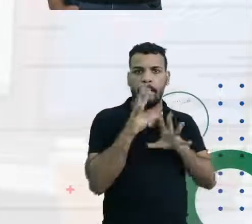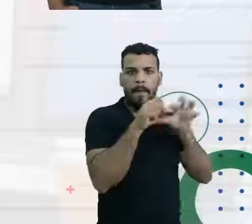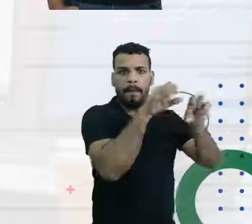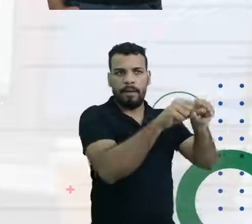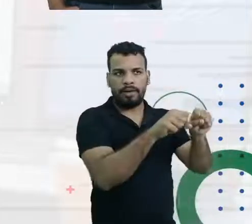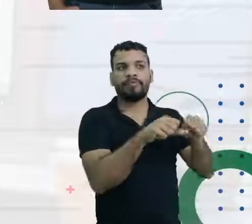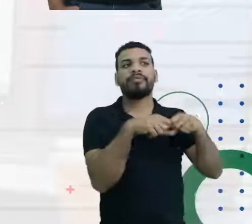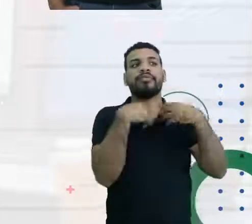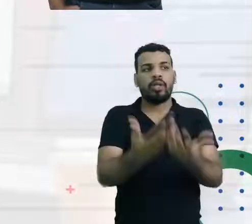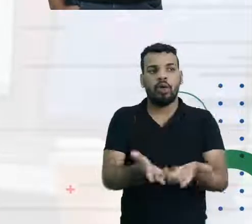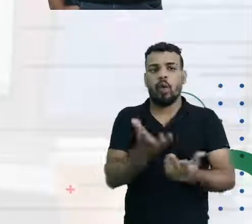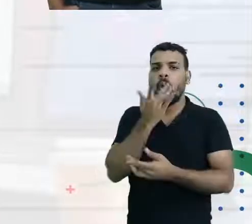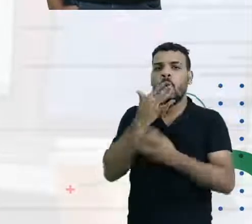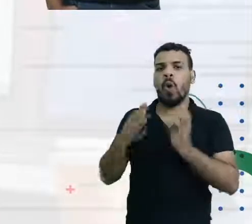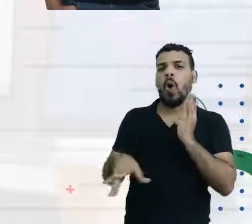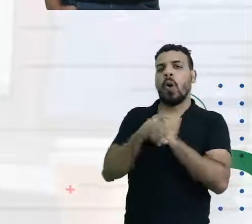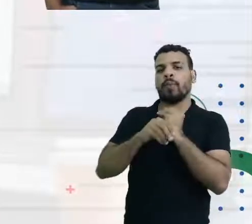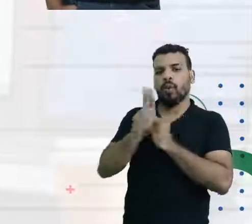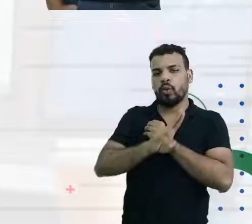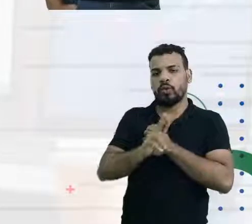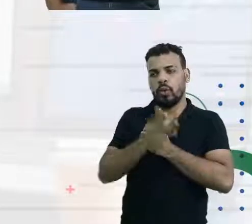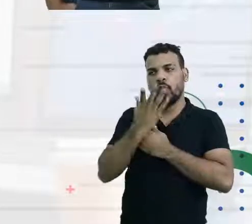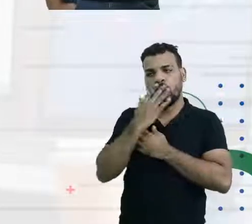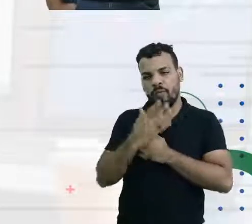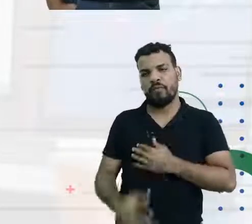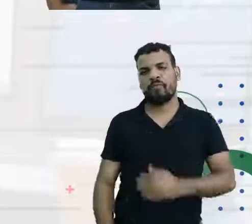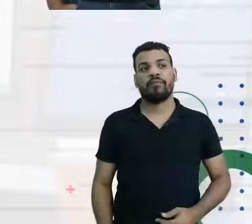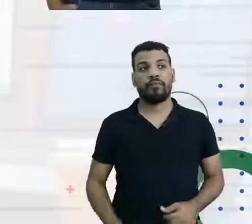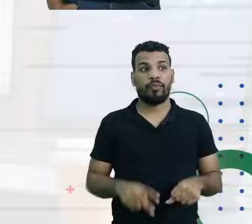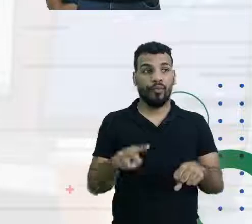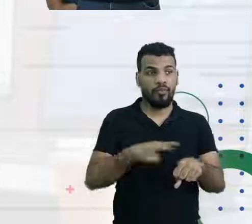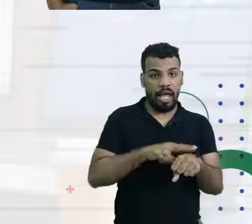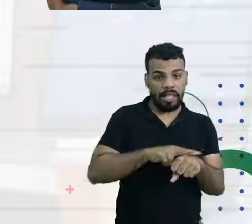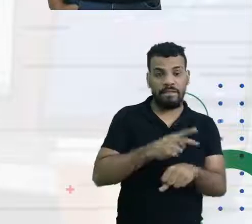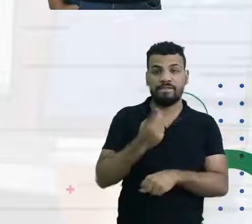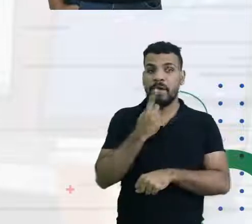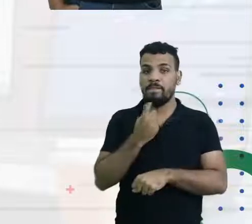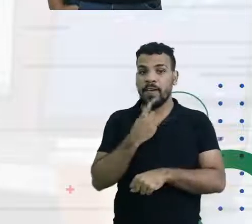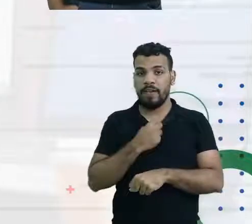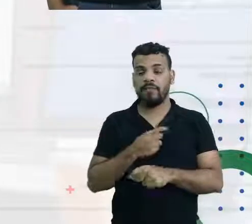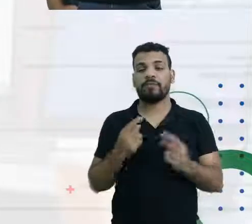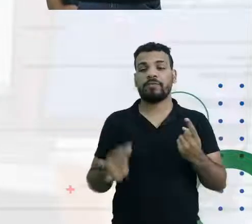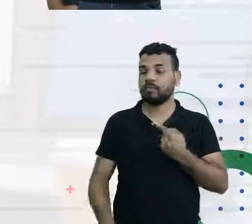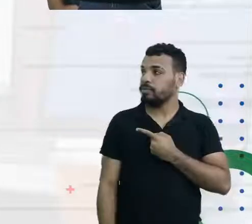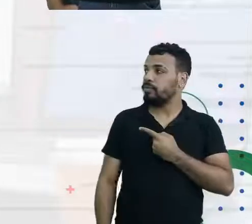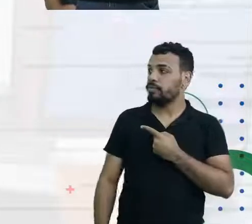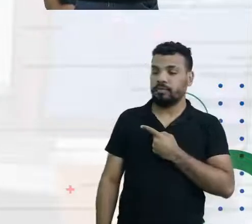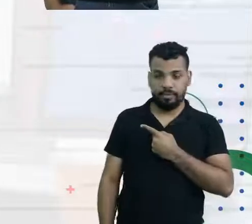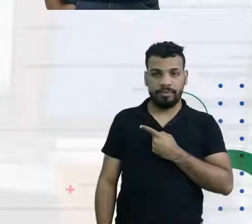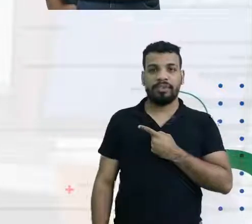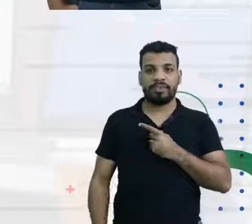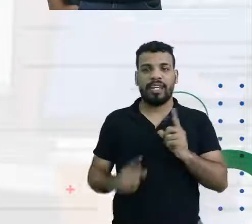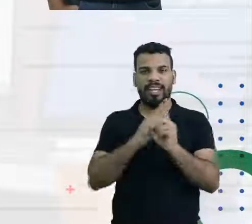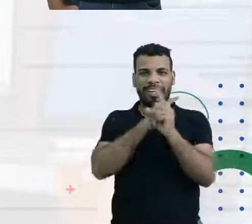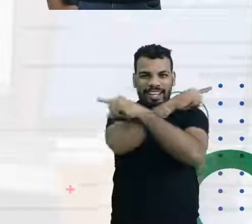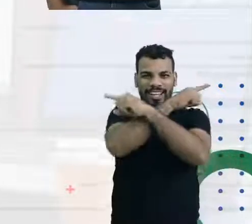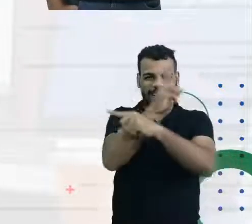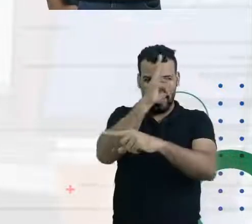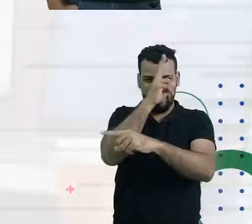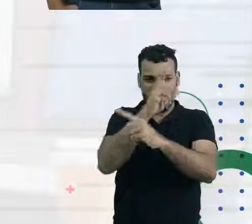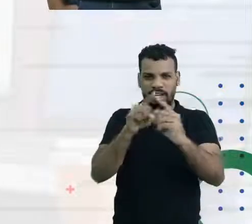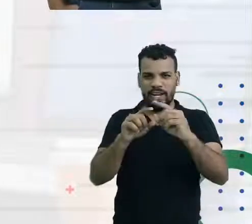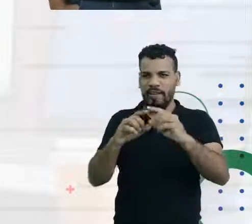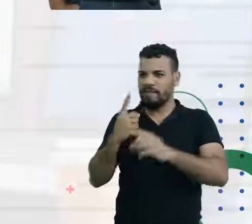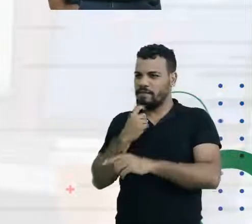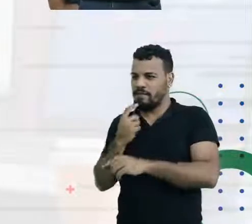as cores complementares, né? O verde e o vermelho, que estão em lados opostos do círculo, para destacar o verde